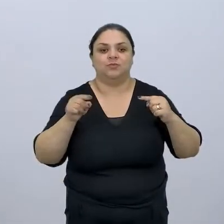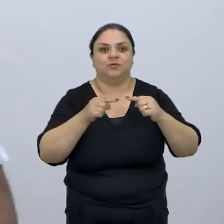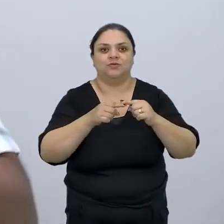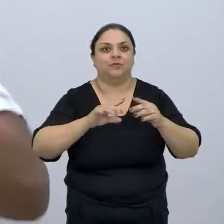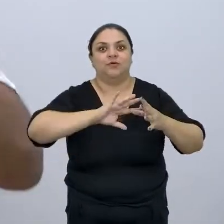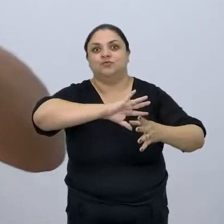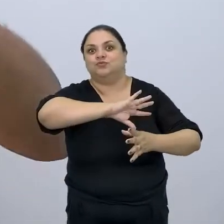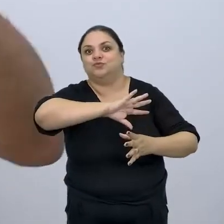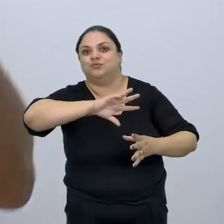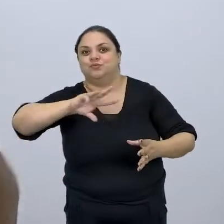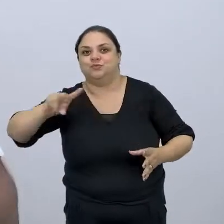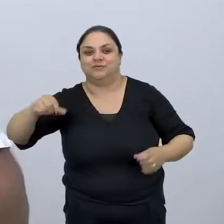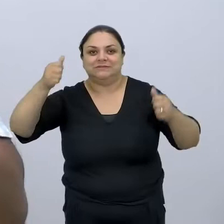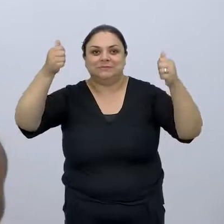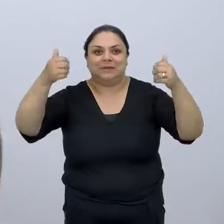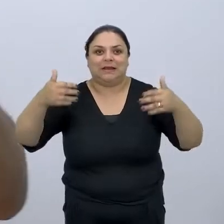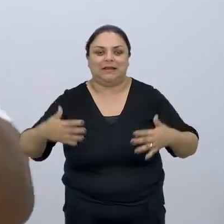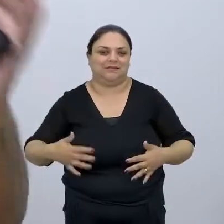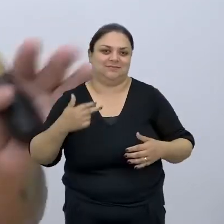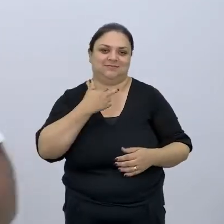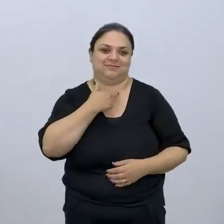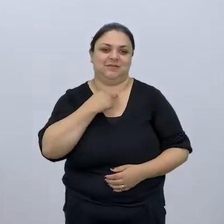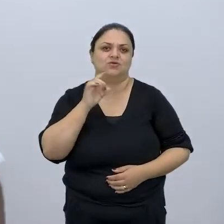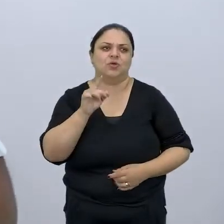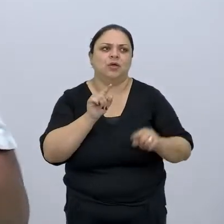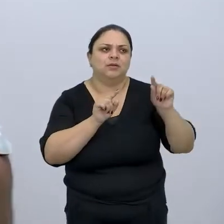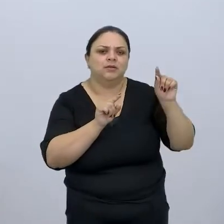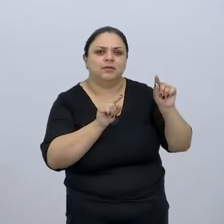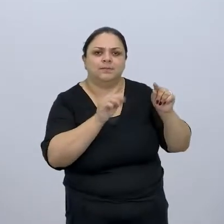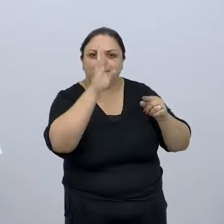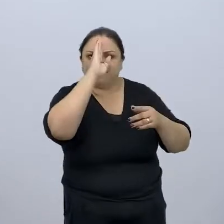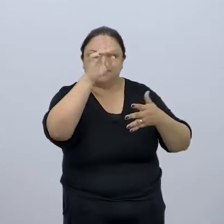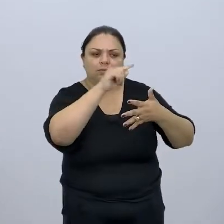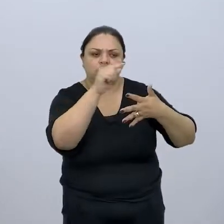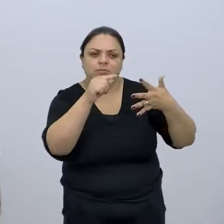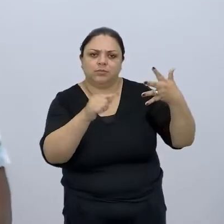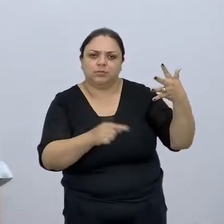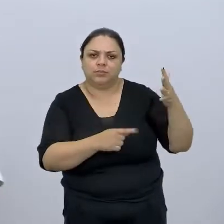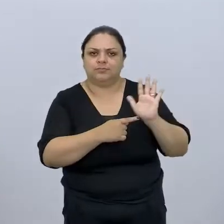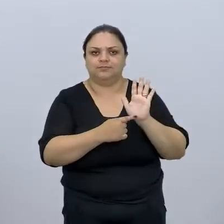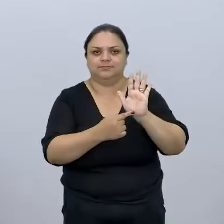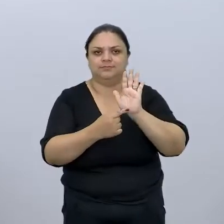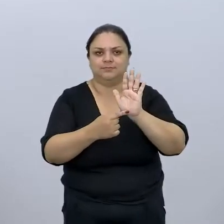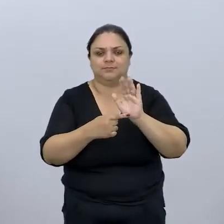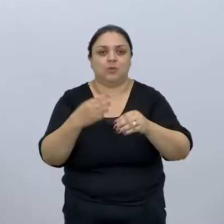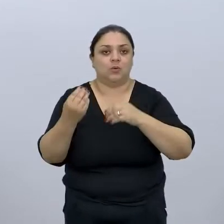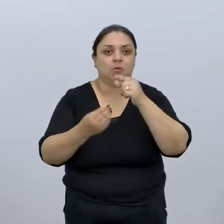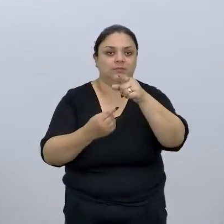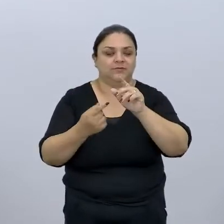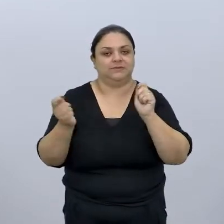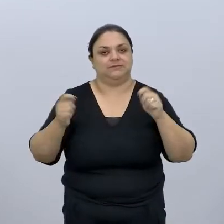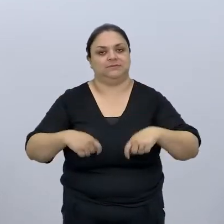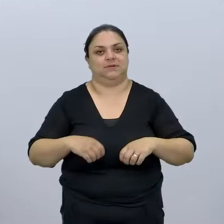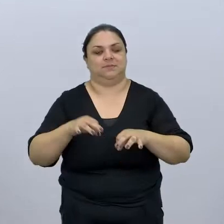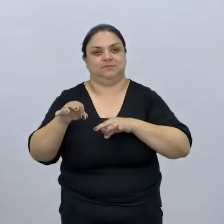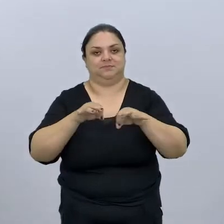todo o material, todo, é apresentar pontos para vocês, para mostrar como fazer essa apresentação. Na minha aula eu vou mostrar quase tudo, tá? Exatamente,